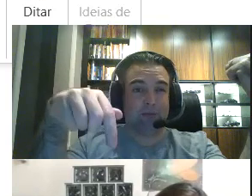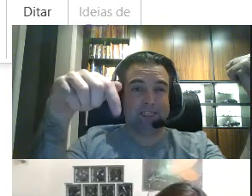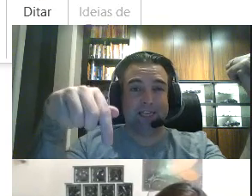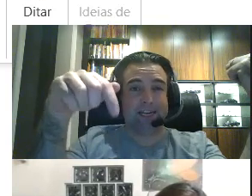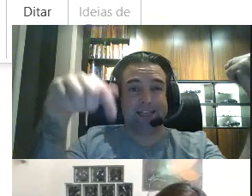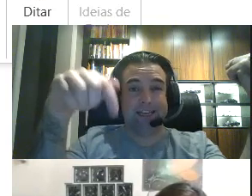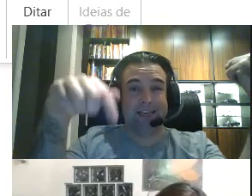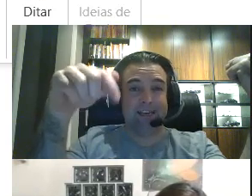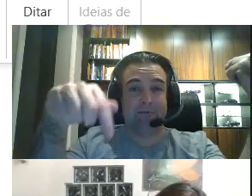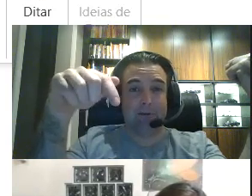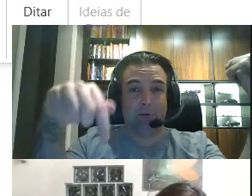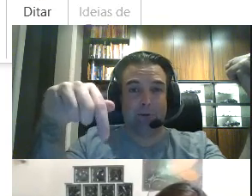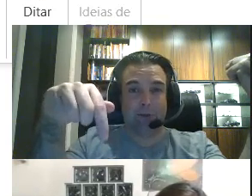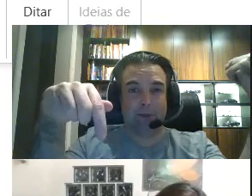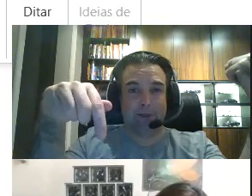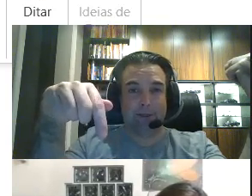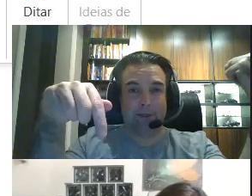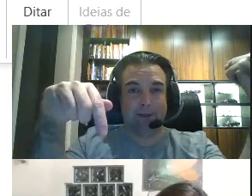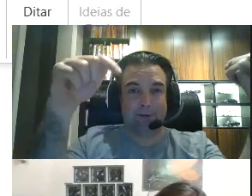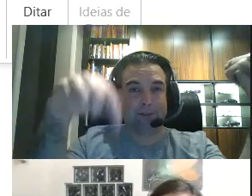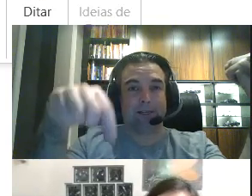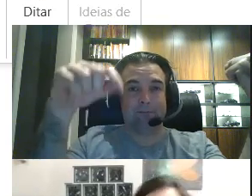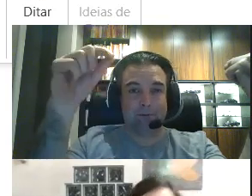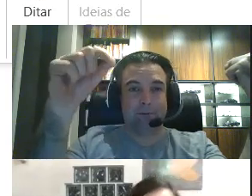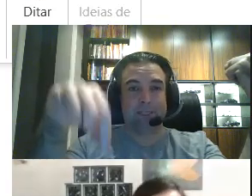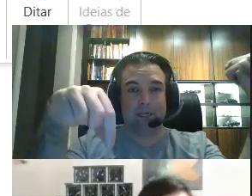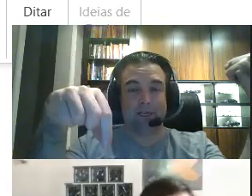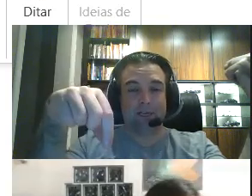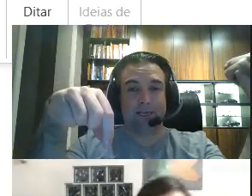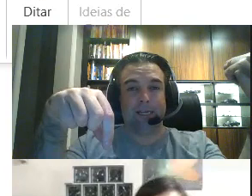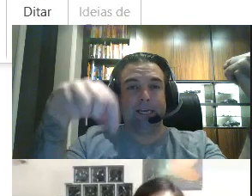estávamos numa seca terrível. Nós estávamos numa